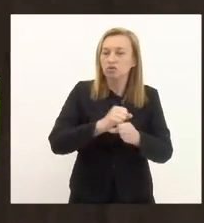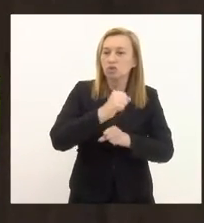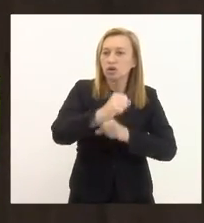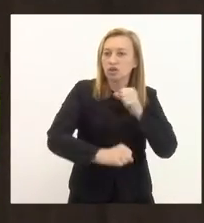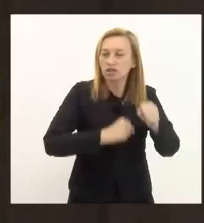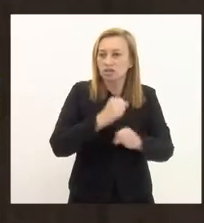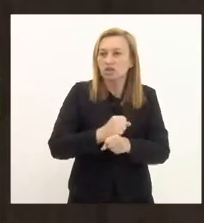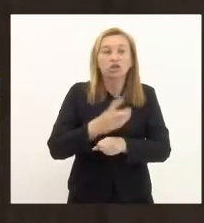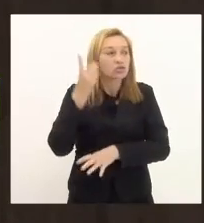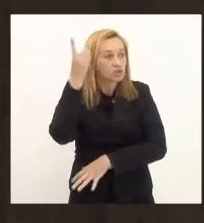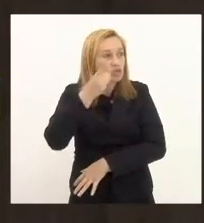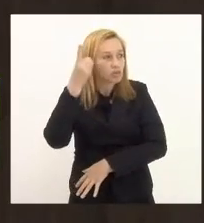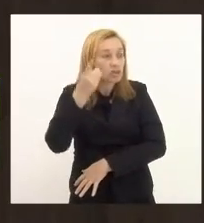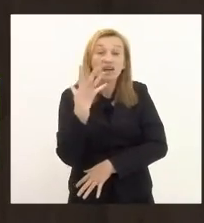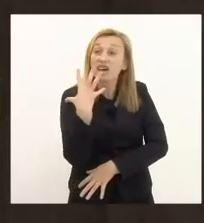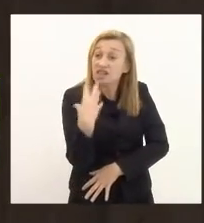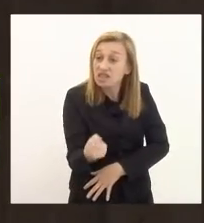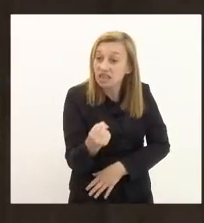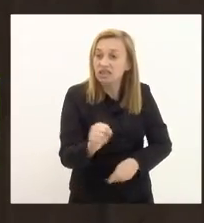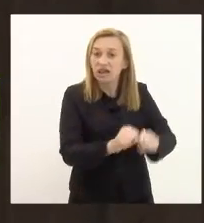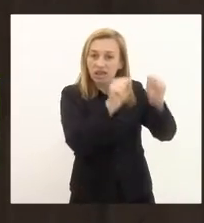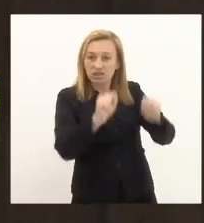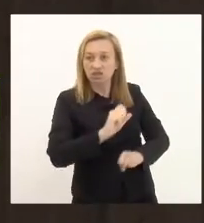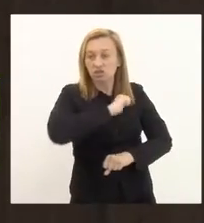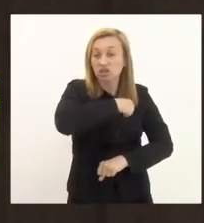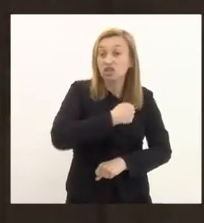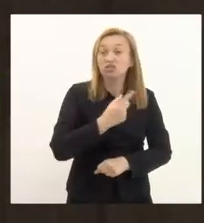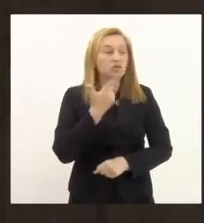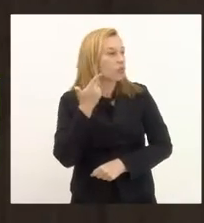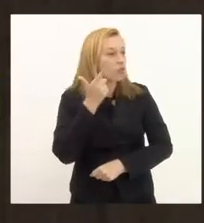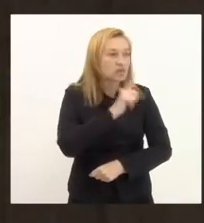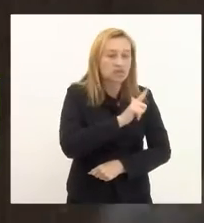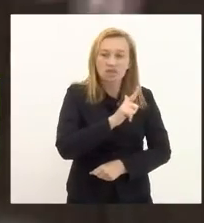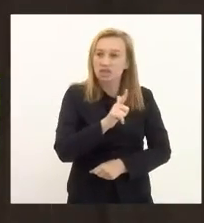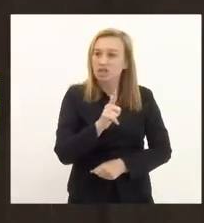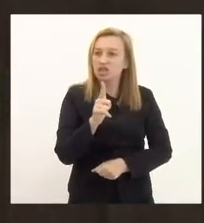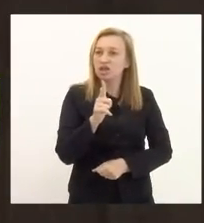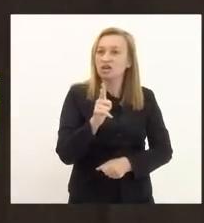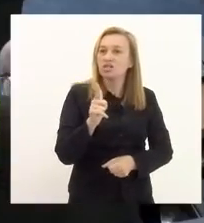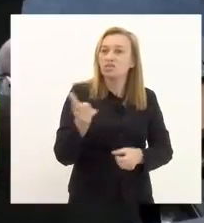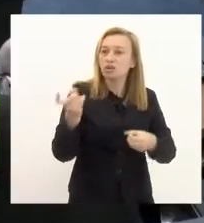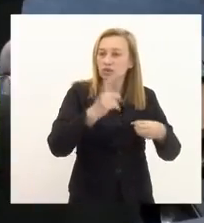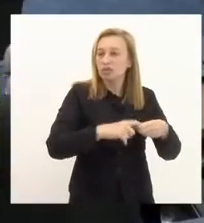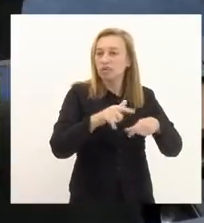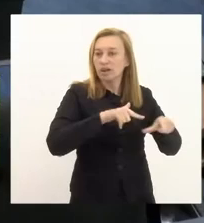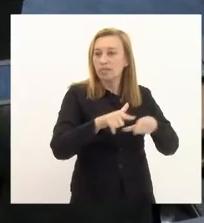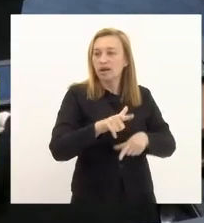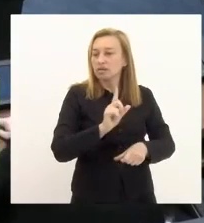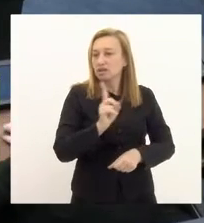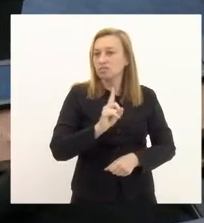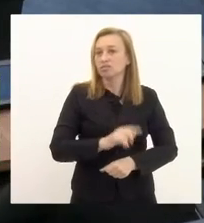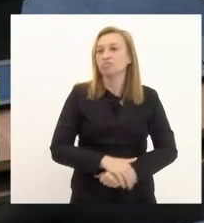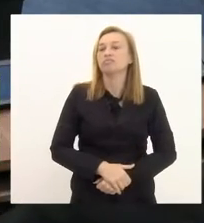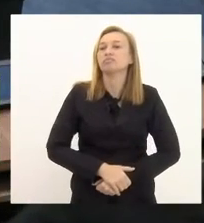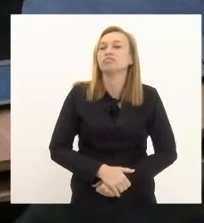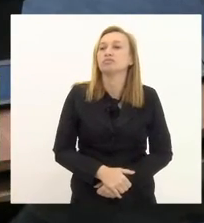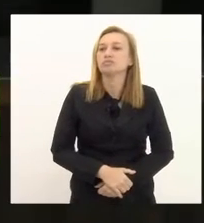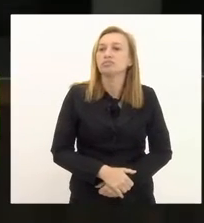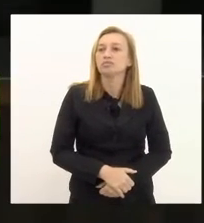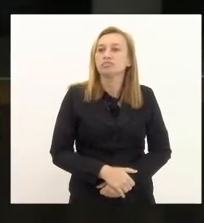ano que vem os deputados que foram coniventes com isso não vão ganhar nem para síndico de prédio fica Av e